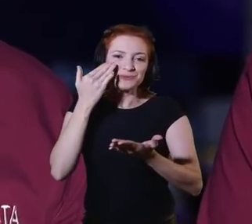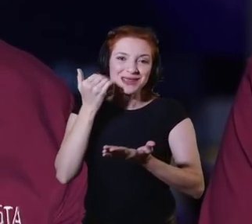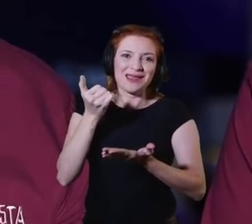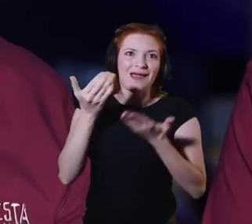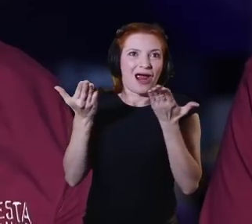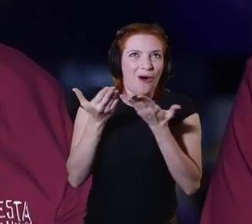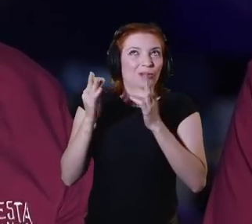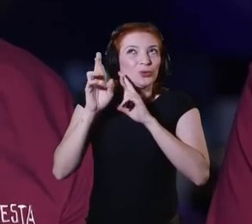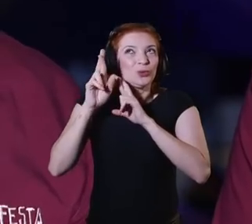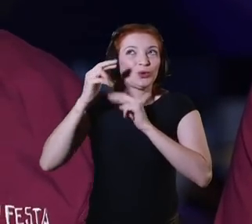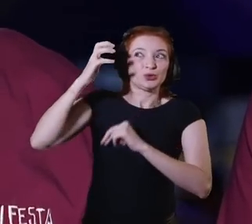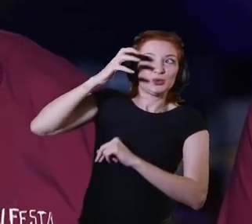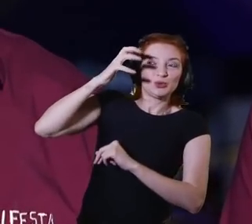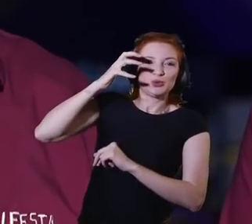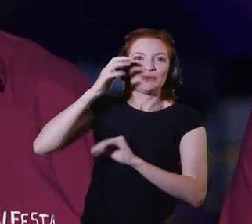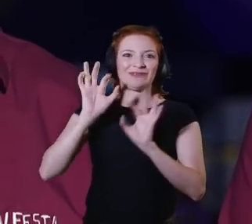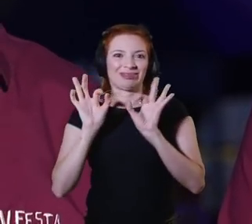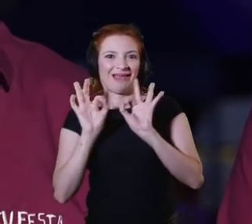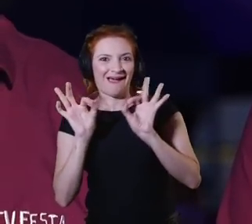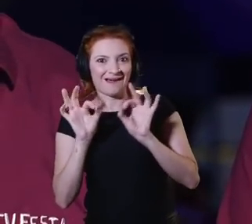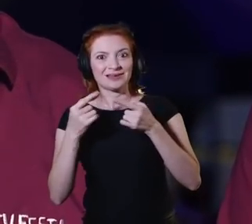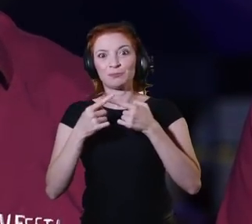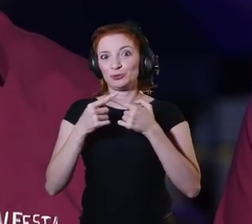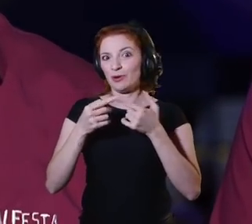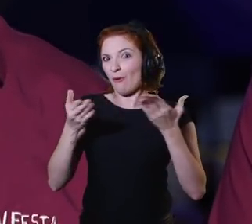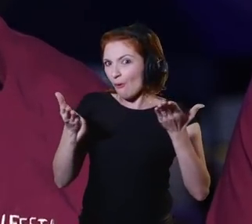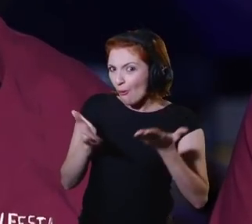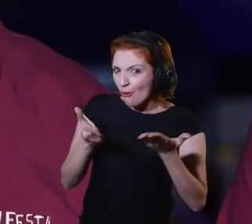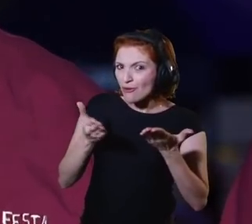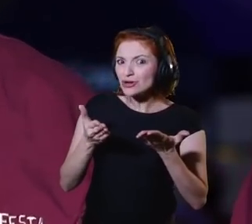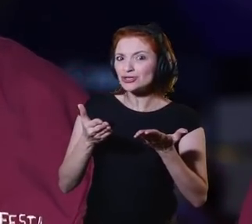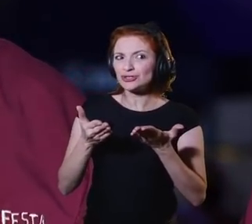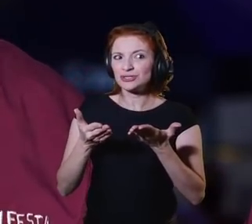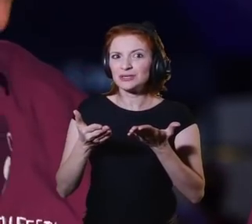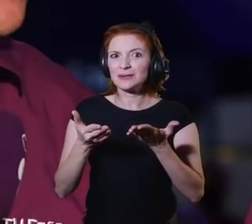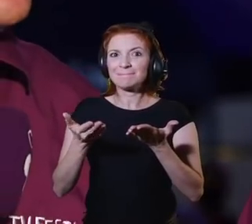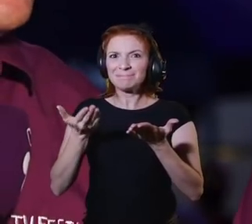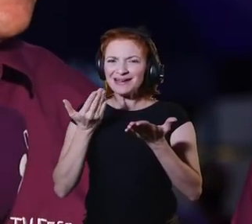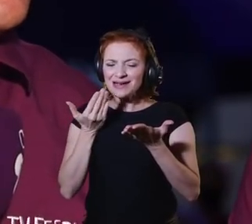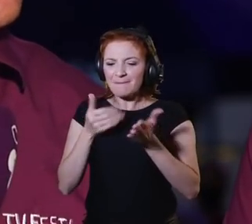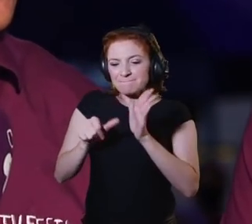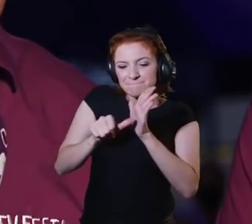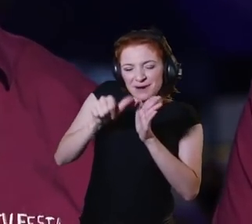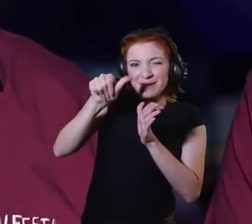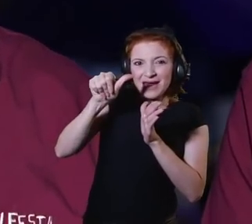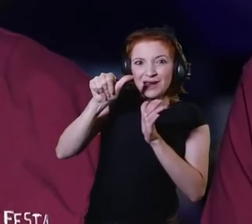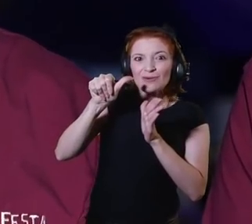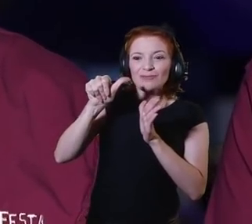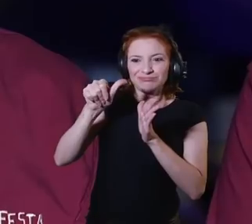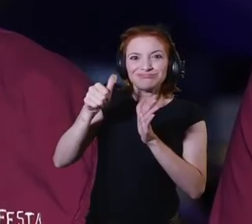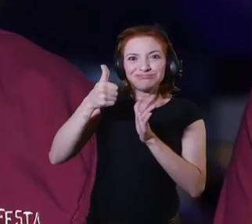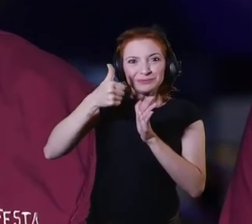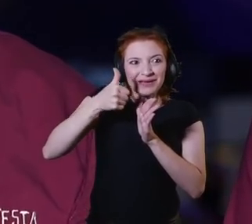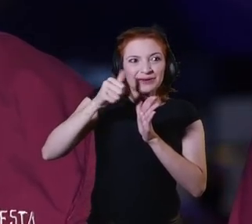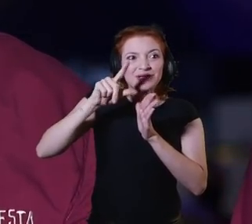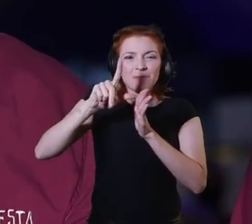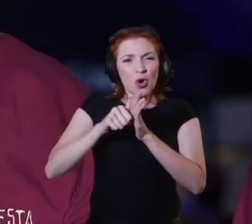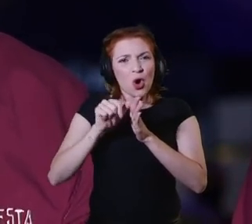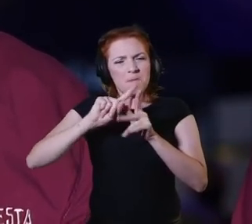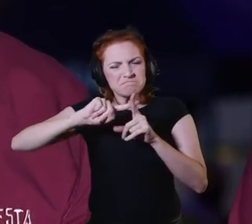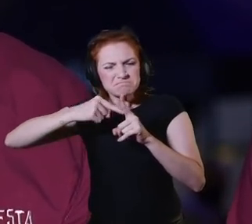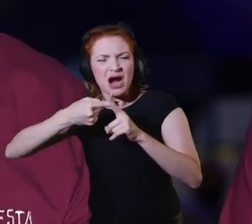é soberano. Inclusive, esse desfile de hoje, Thales, era o primeiro, né? Então foi aberta uma vaga para um